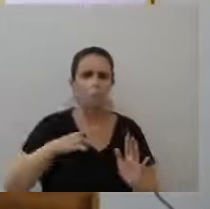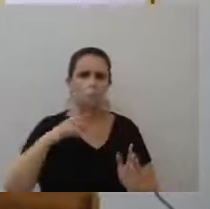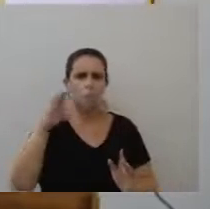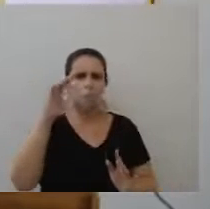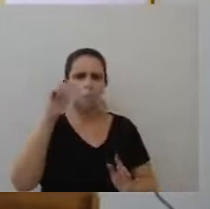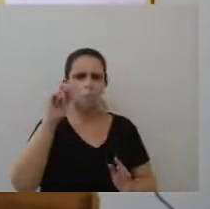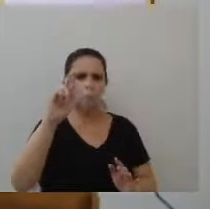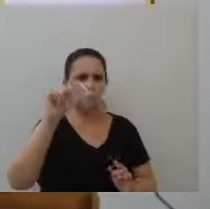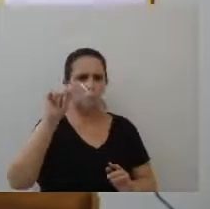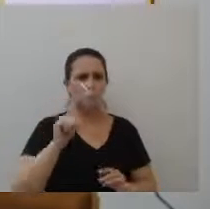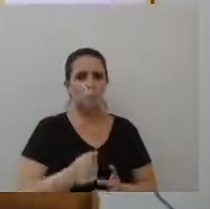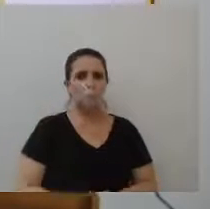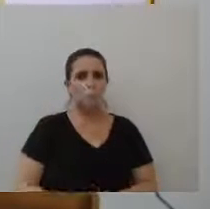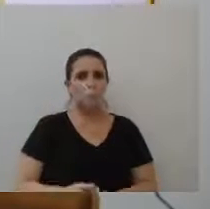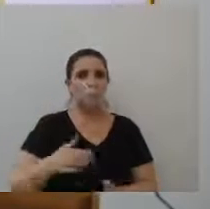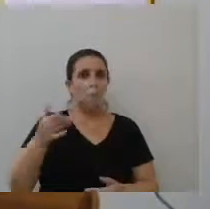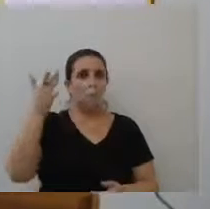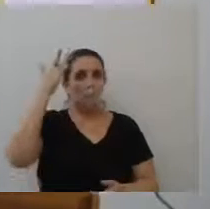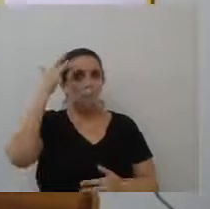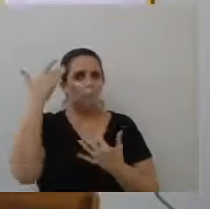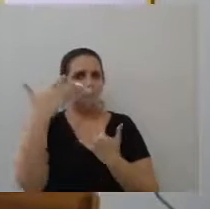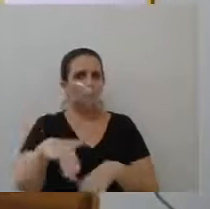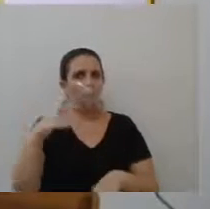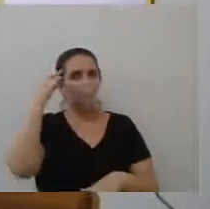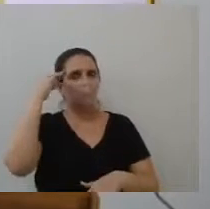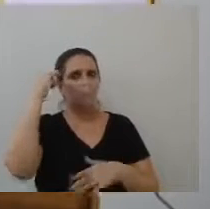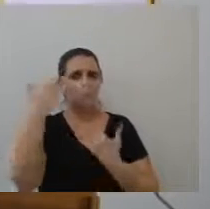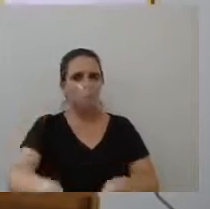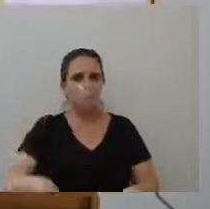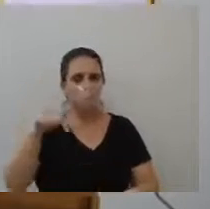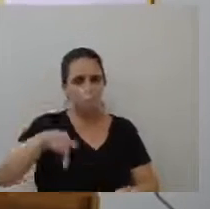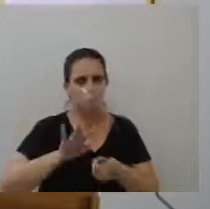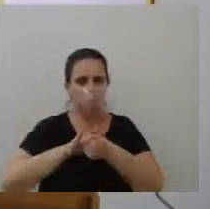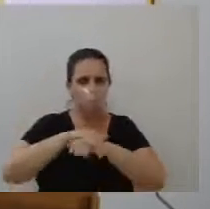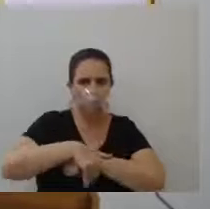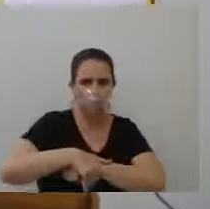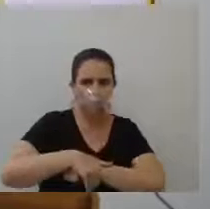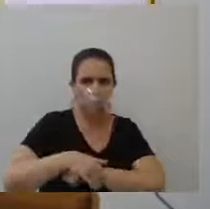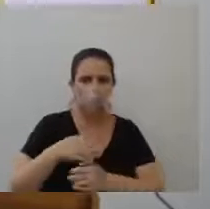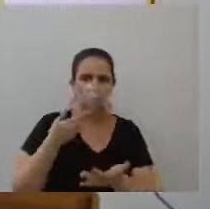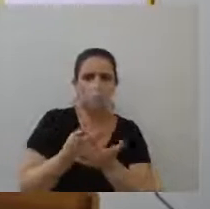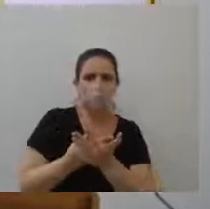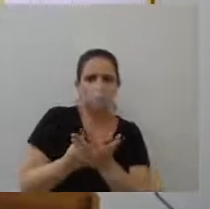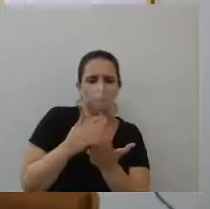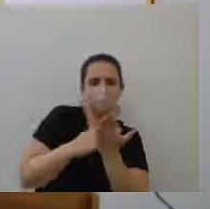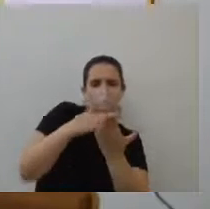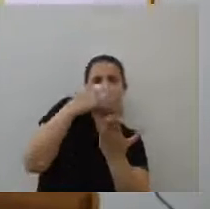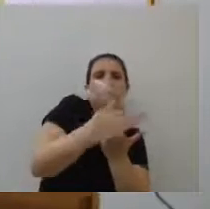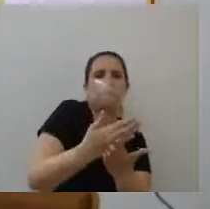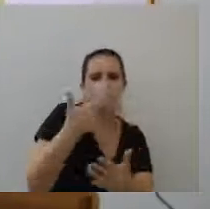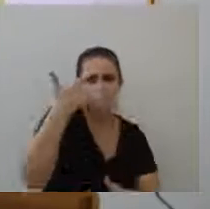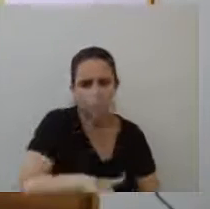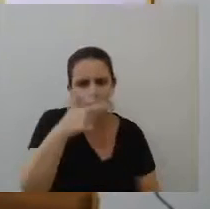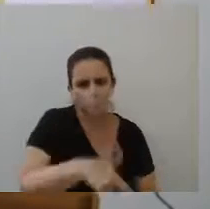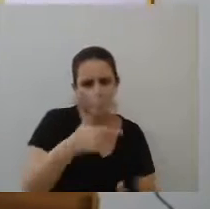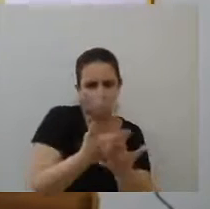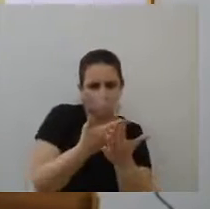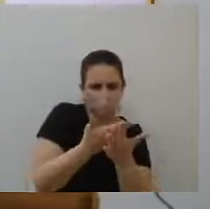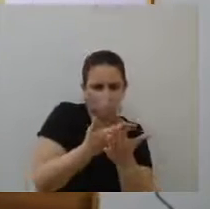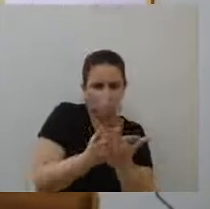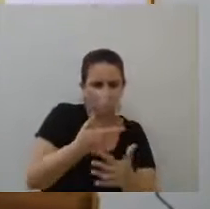contra ela. Oba, olha aí, ó, tá vendo que essa pessoa é assim? Eu vou e replico, eu vou e dissemino, eu